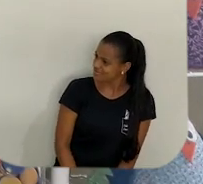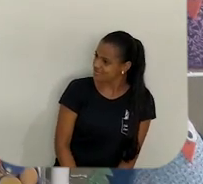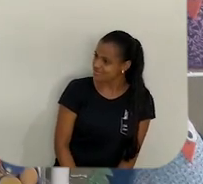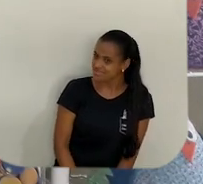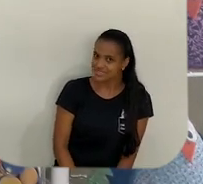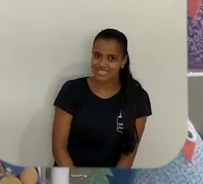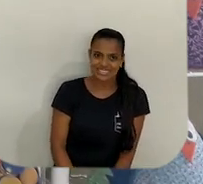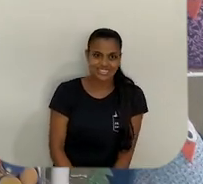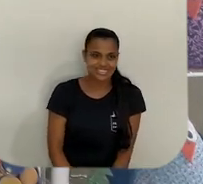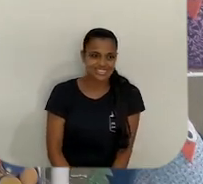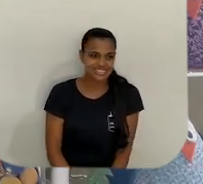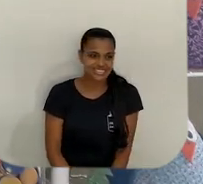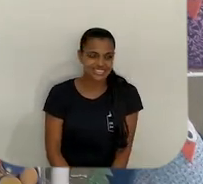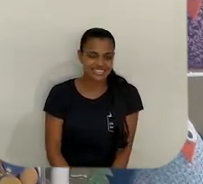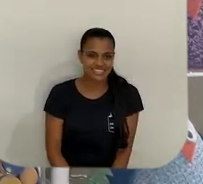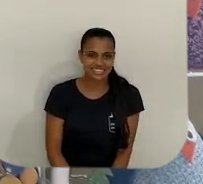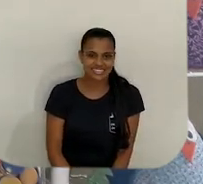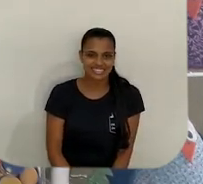papel